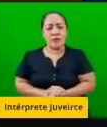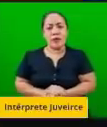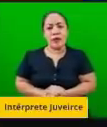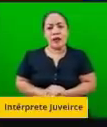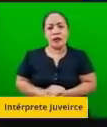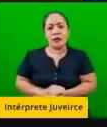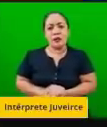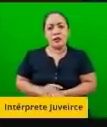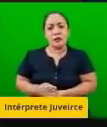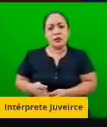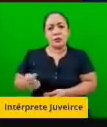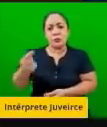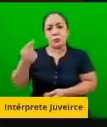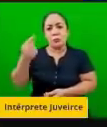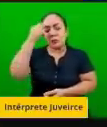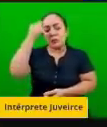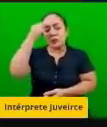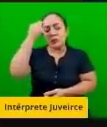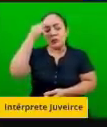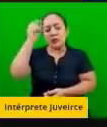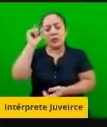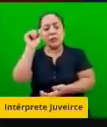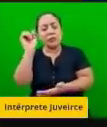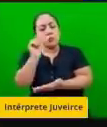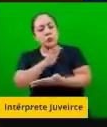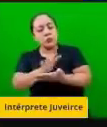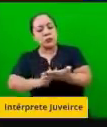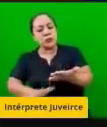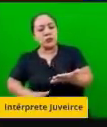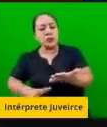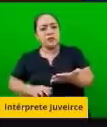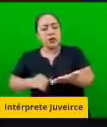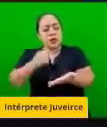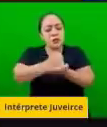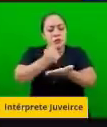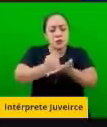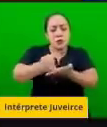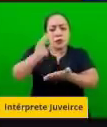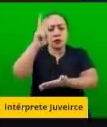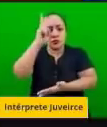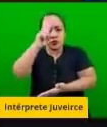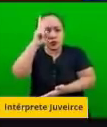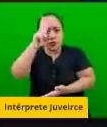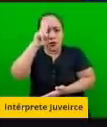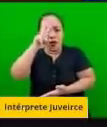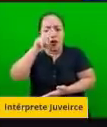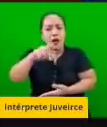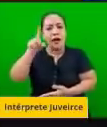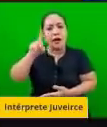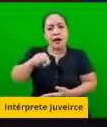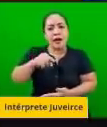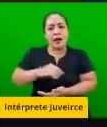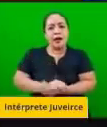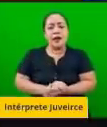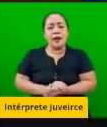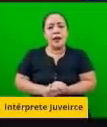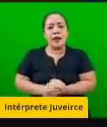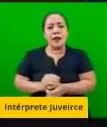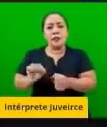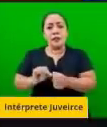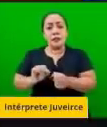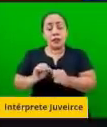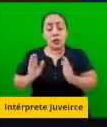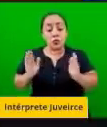uma atividade a partir de documentos históricos é estabelecer objetivos para